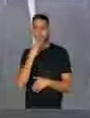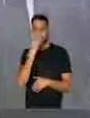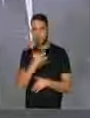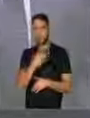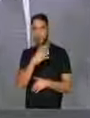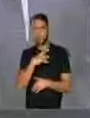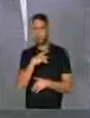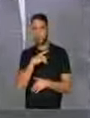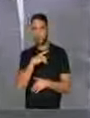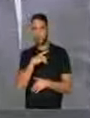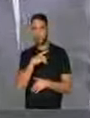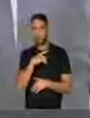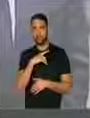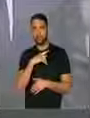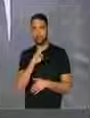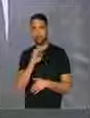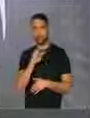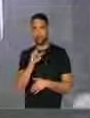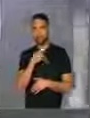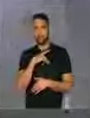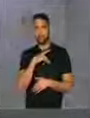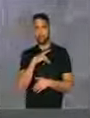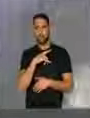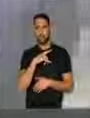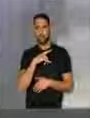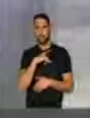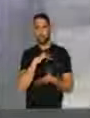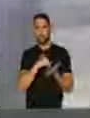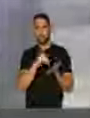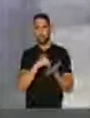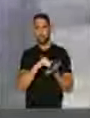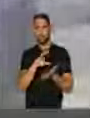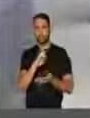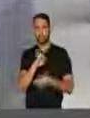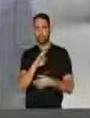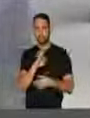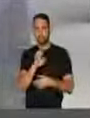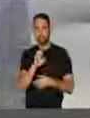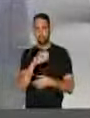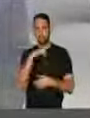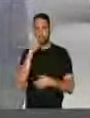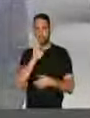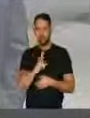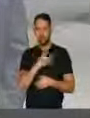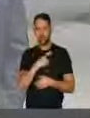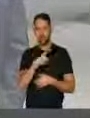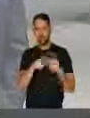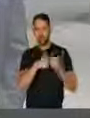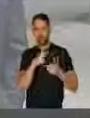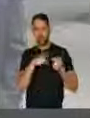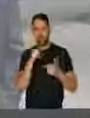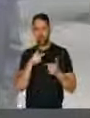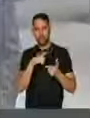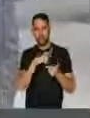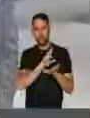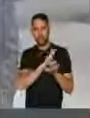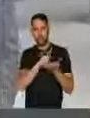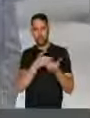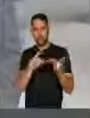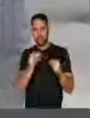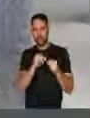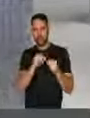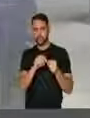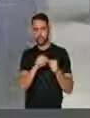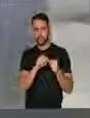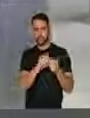pelo escritório Carvalhais de Santo, o mais tradicional escritório de corretagem de café do Brasil. Então, com o conteúdo que o Nelson